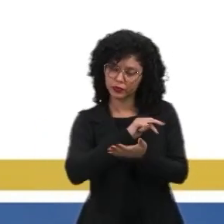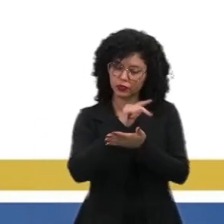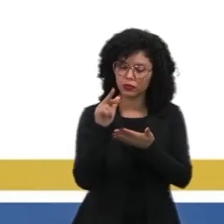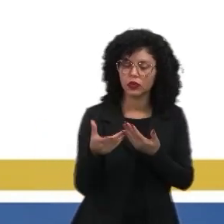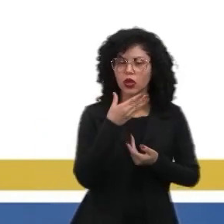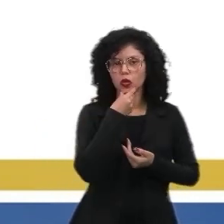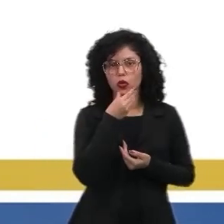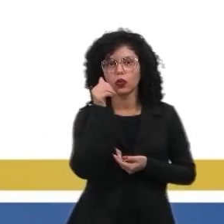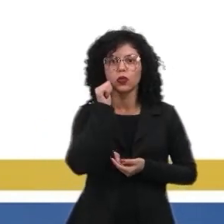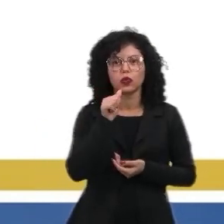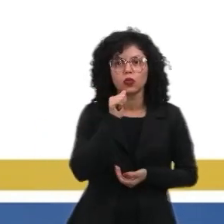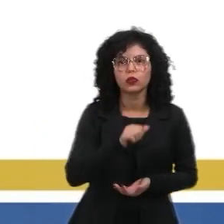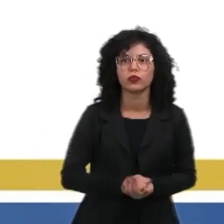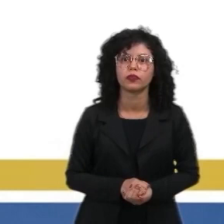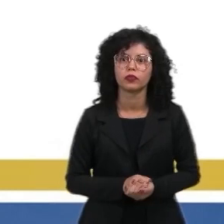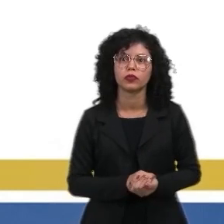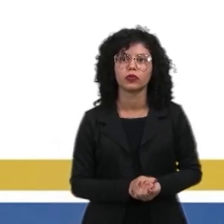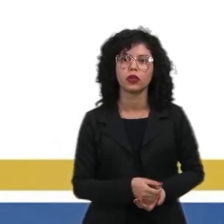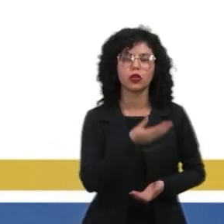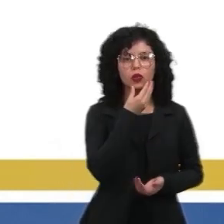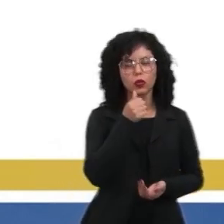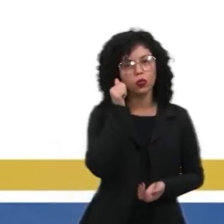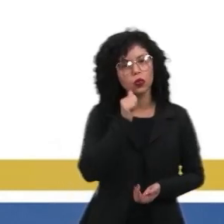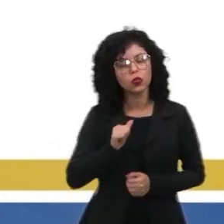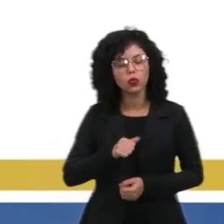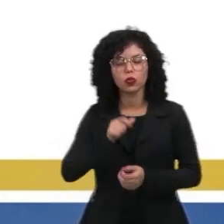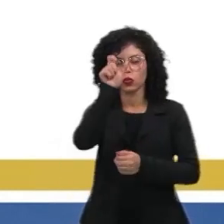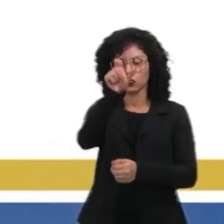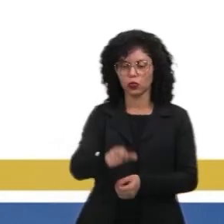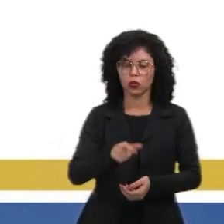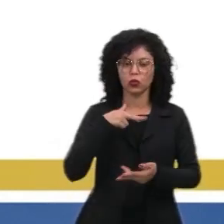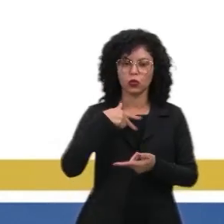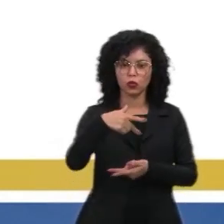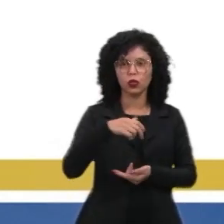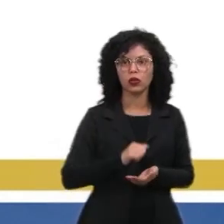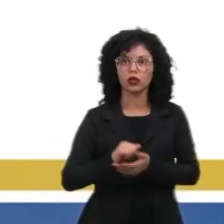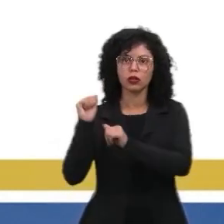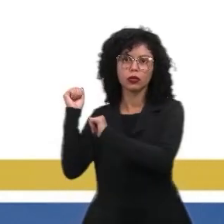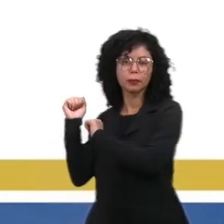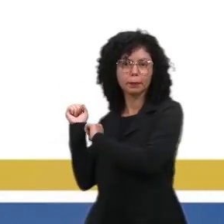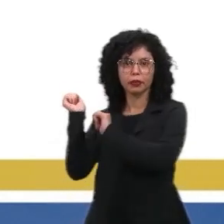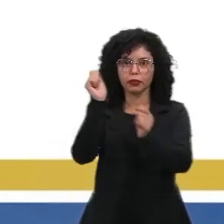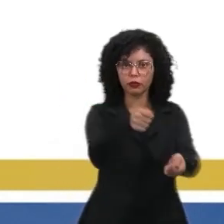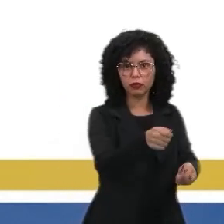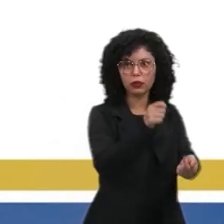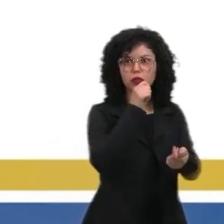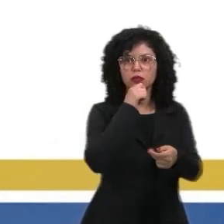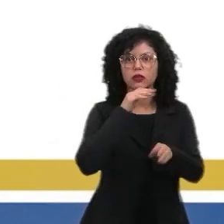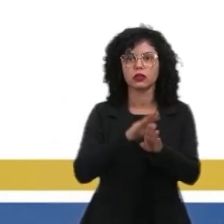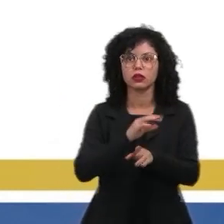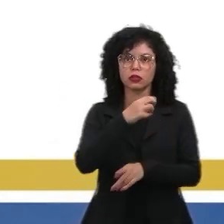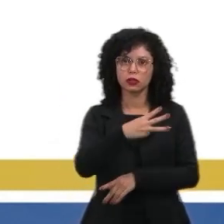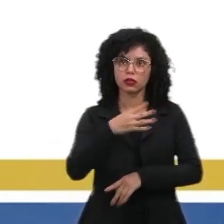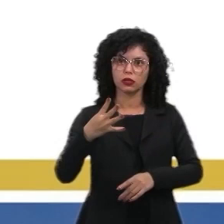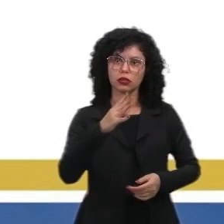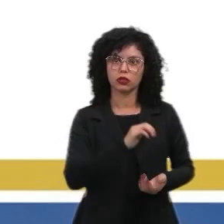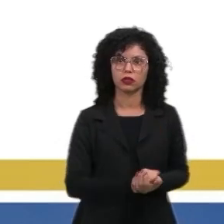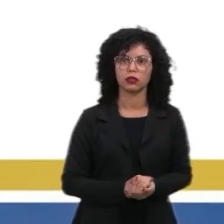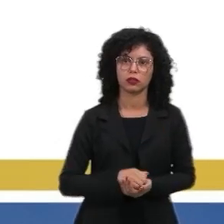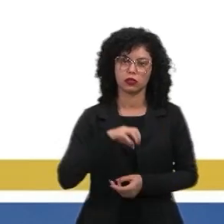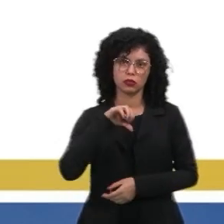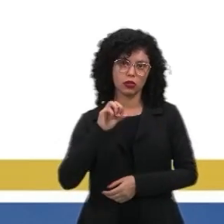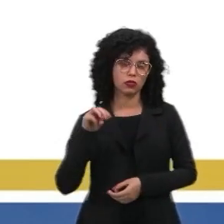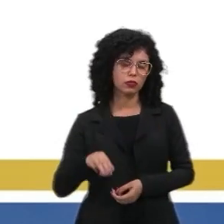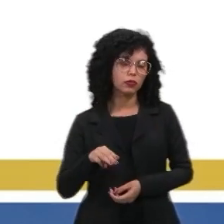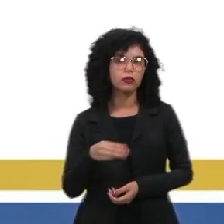do homem para a mulher. O atleta corre para tomar impulso e lança o dardo numa pista de lançamento com 34,9